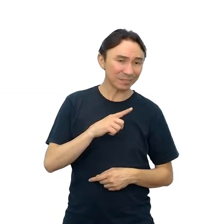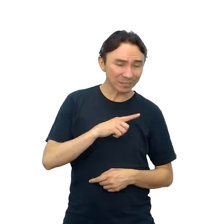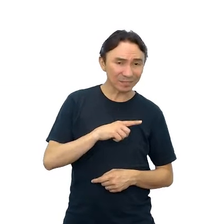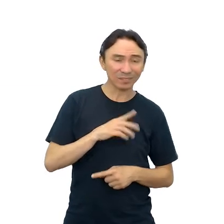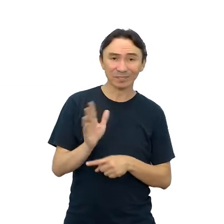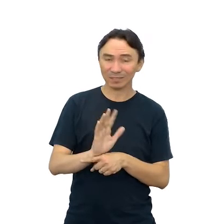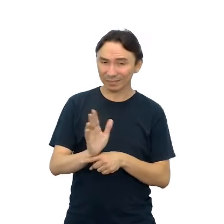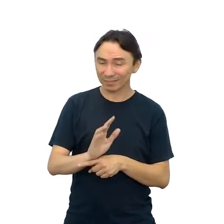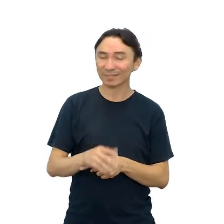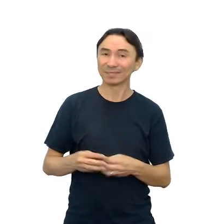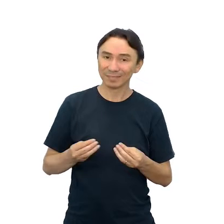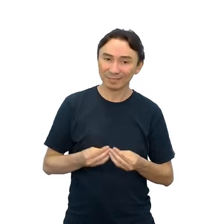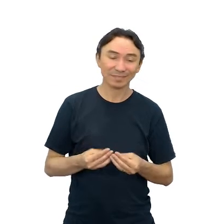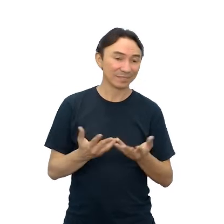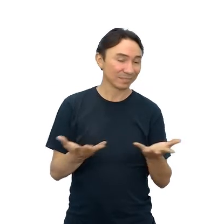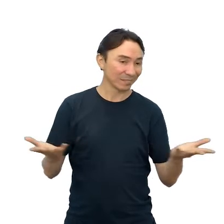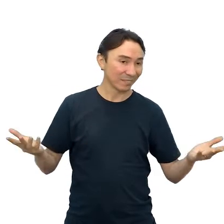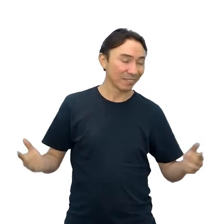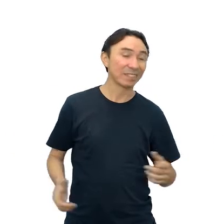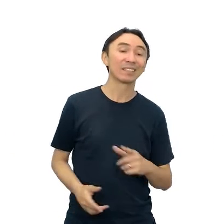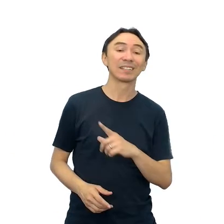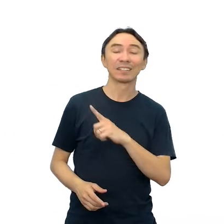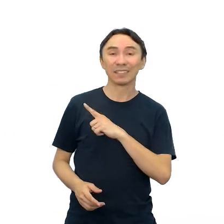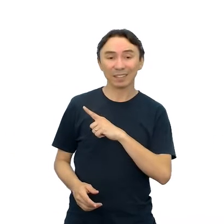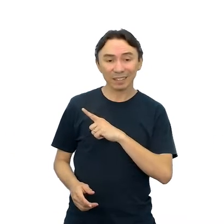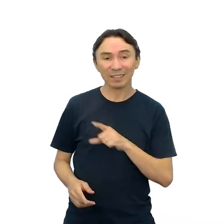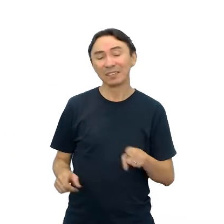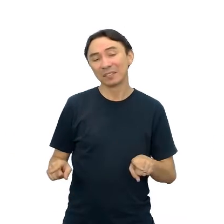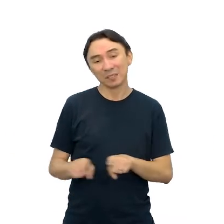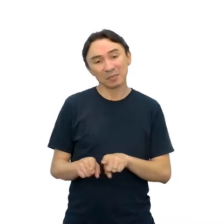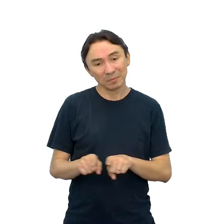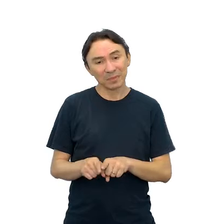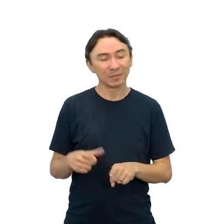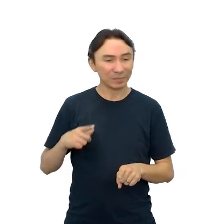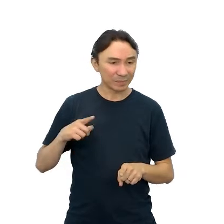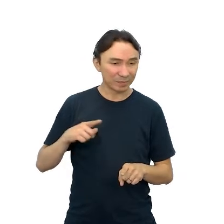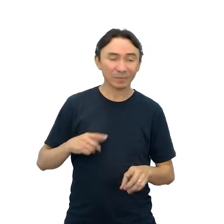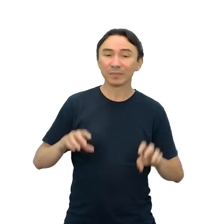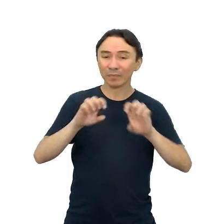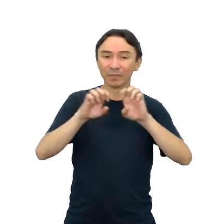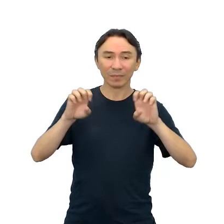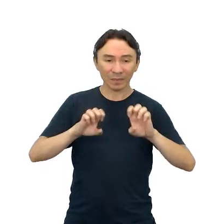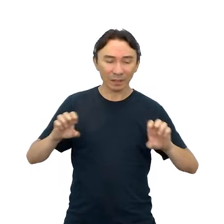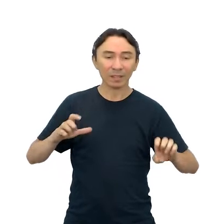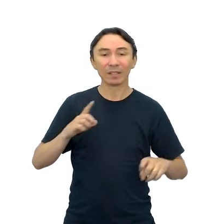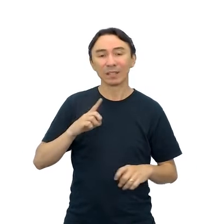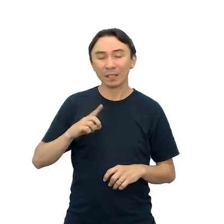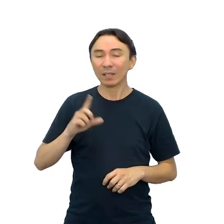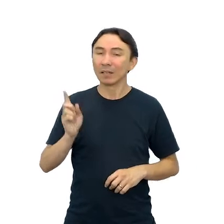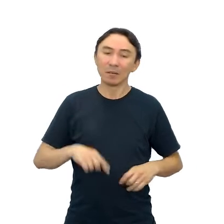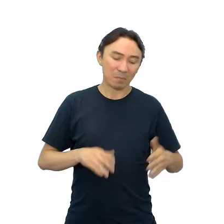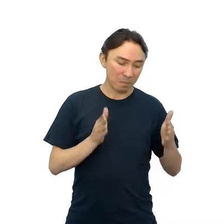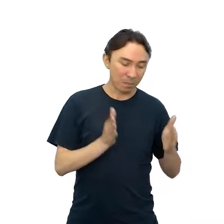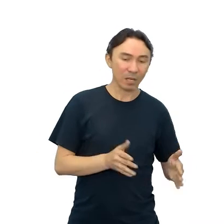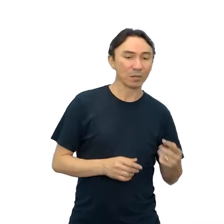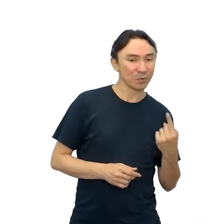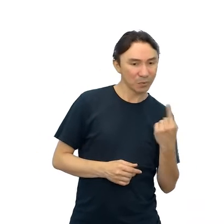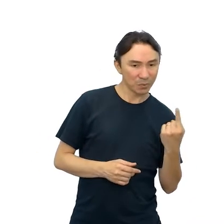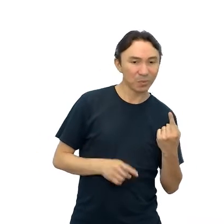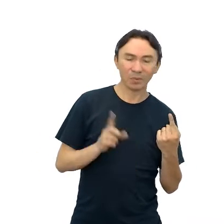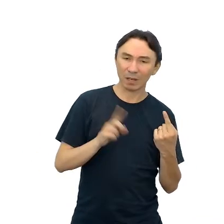toda a nossa formação ela é estruturada, né, em transmissão de etapa da parte um, que é uma parte mais